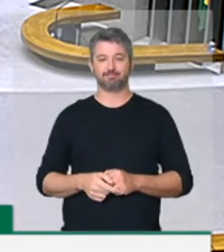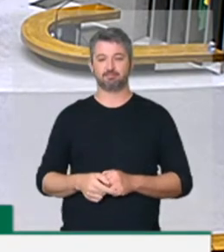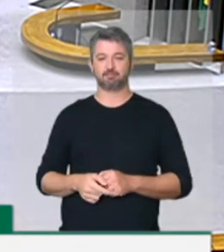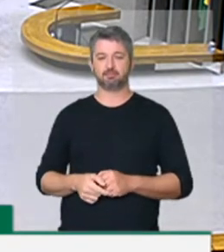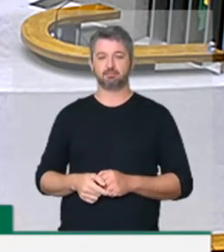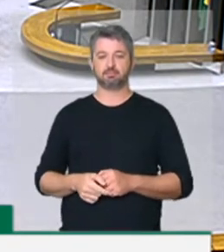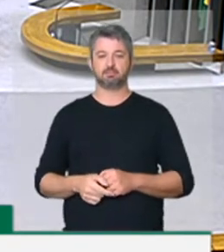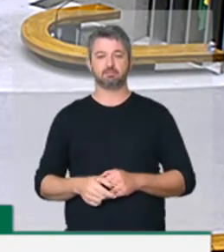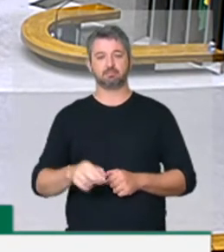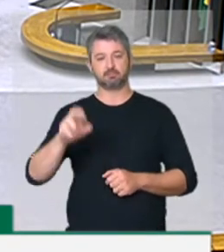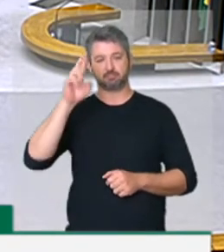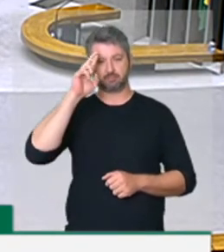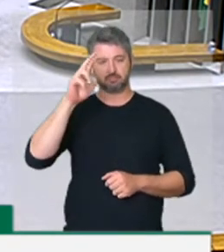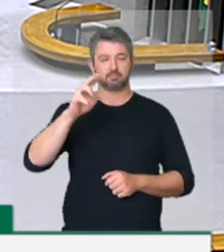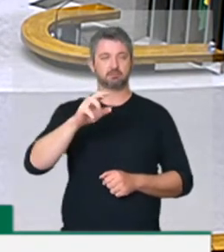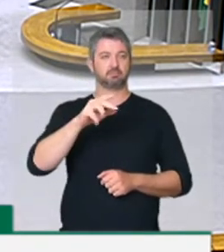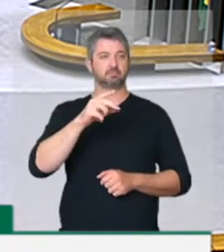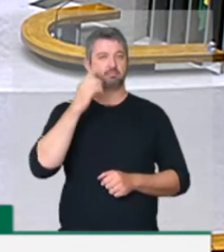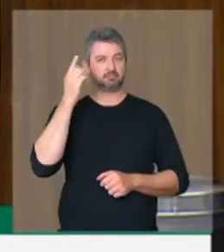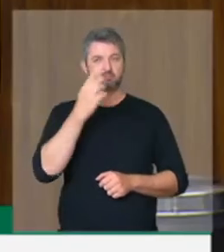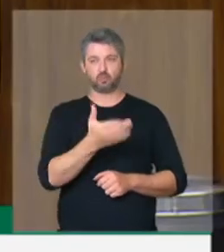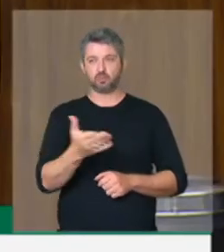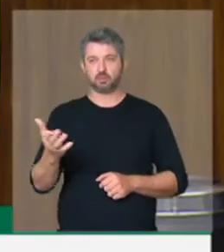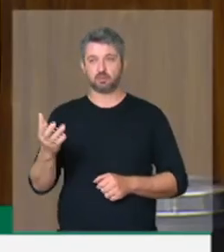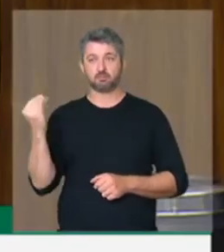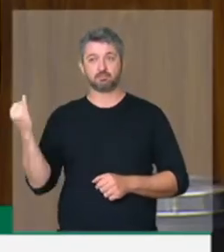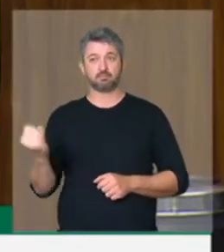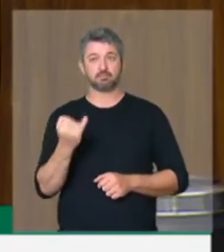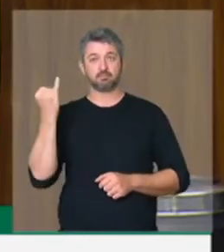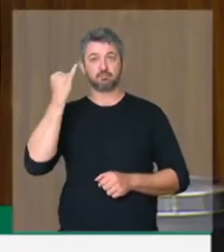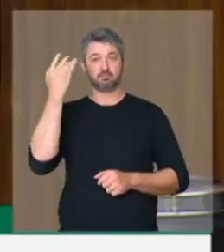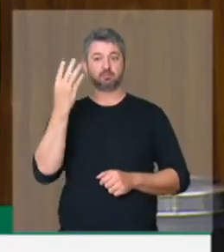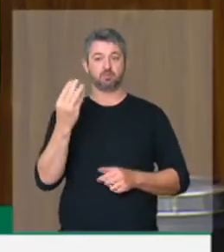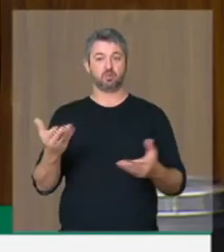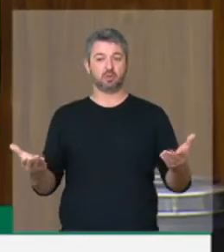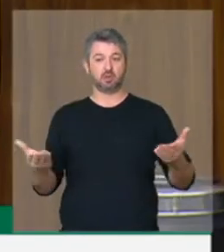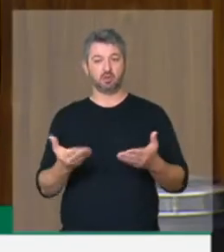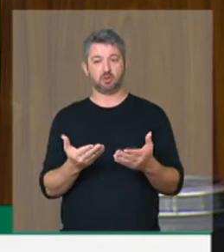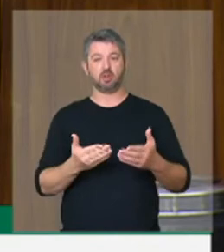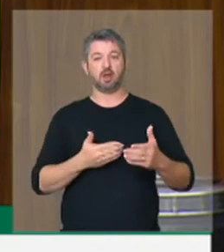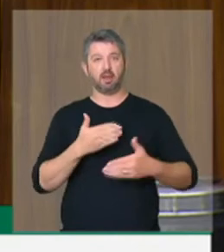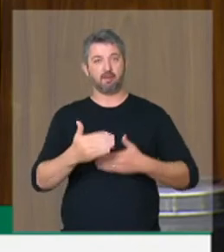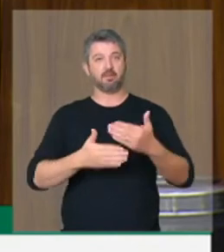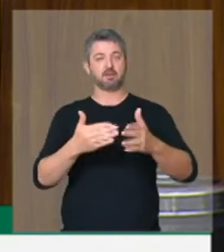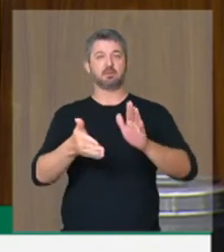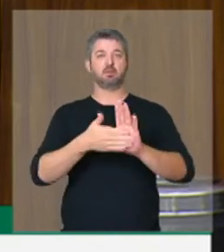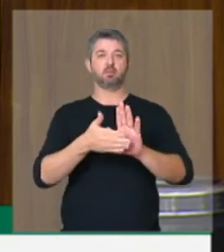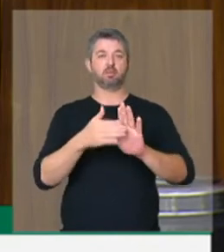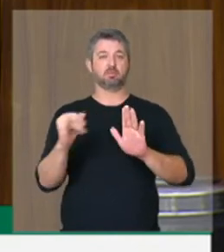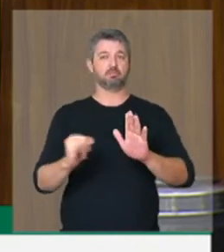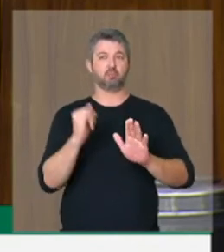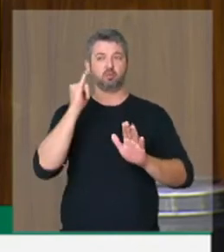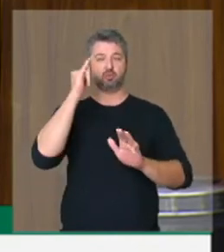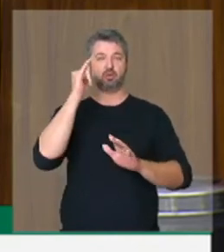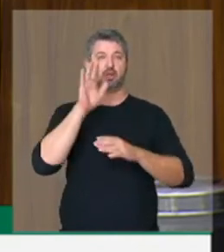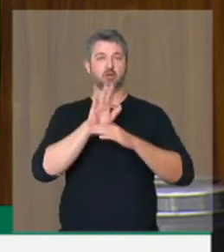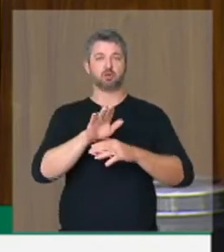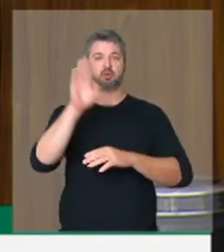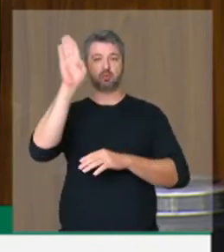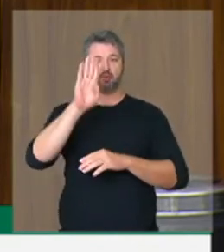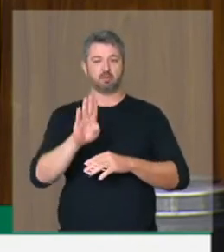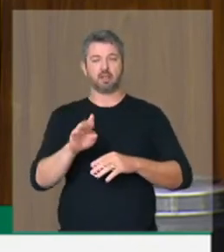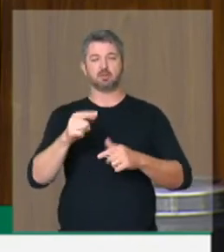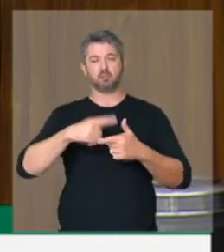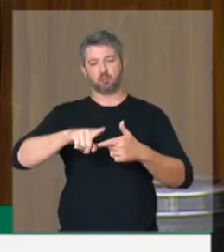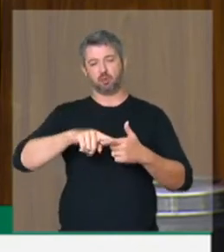caros colegas, é importantíssimo nesse momento a gente avançar com propostas inteligentes para ajudar o Brasil a sair dessa